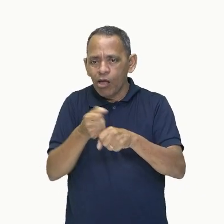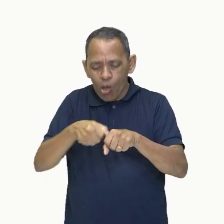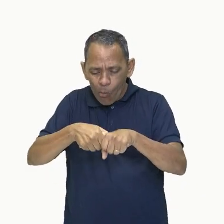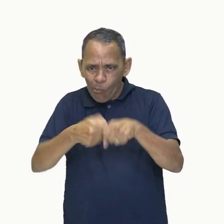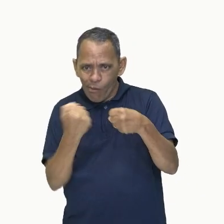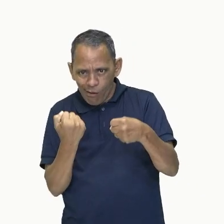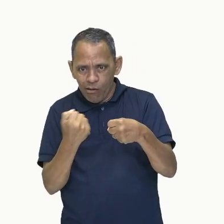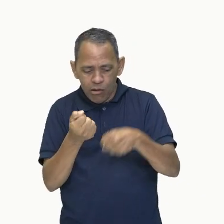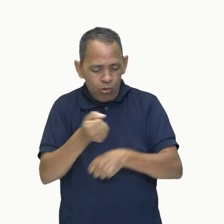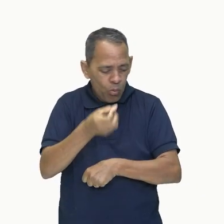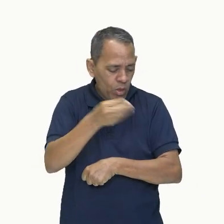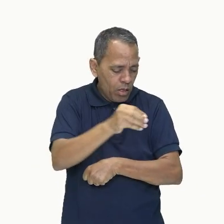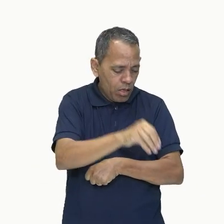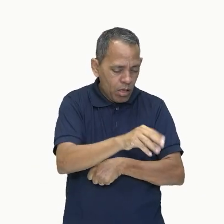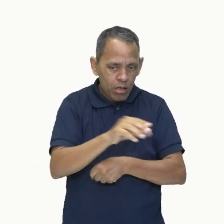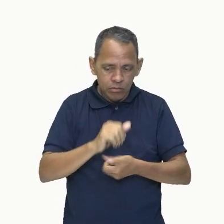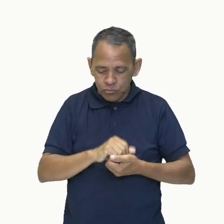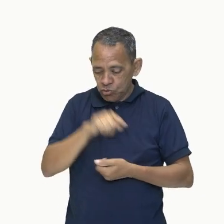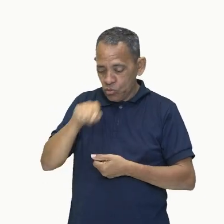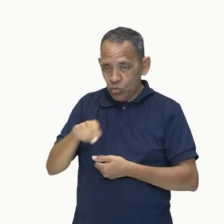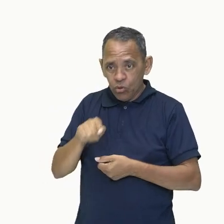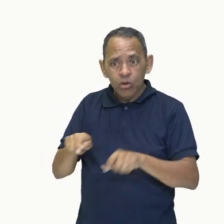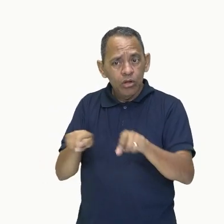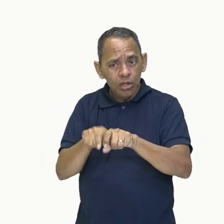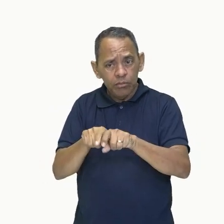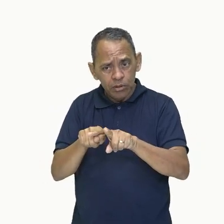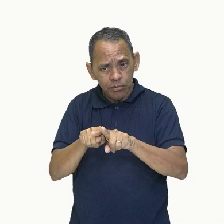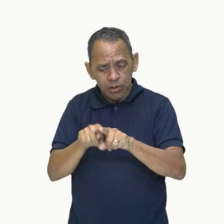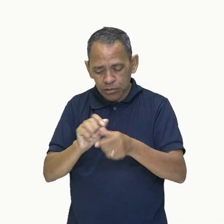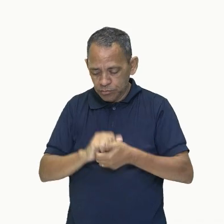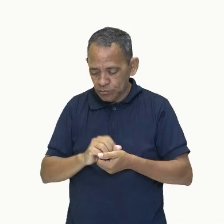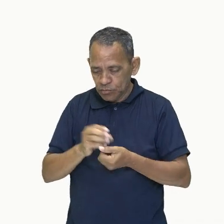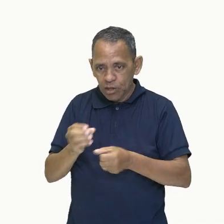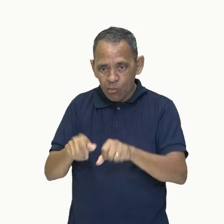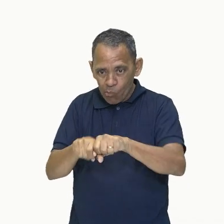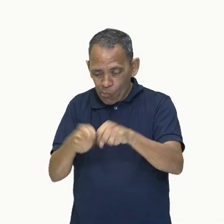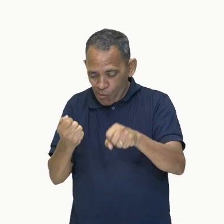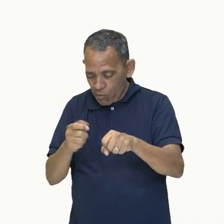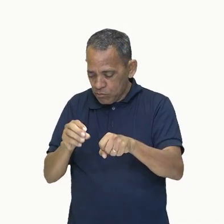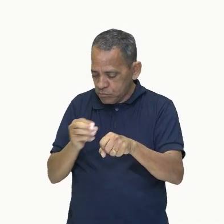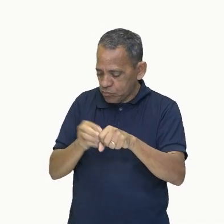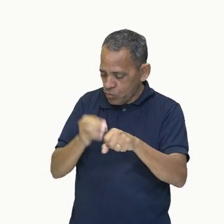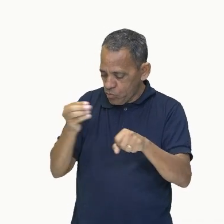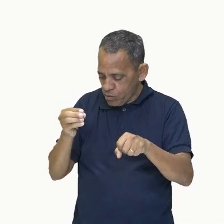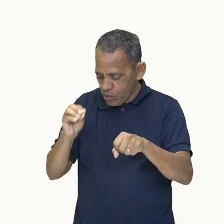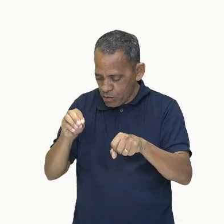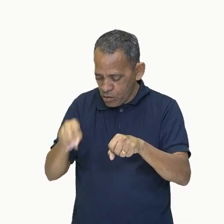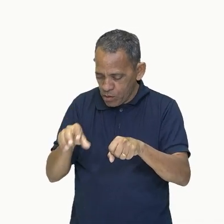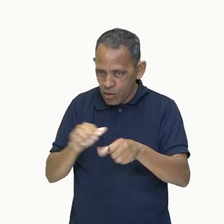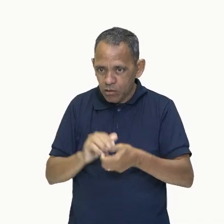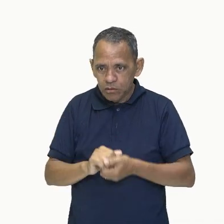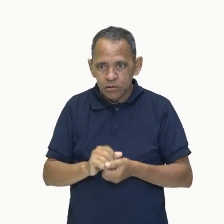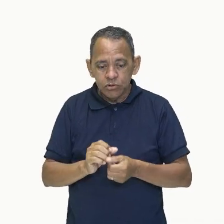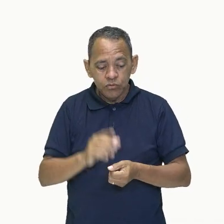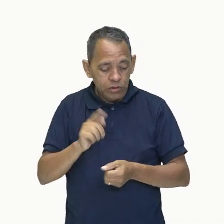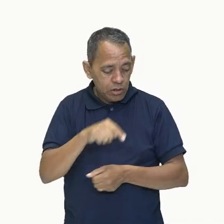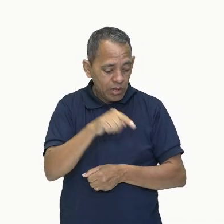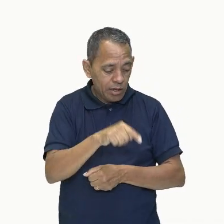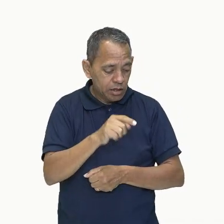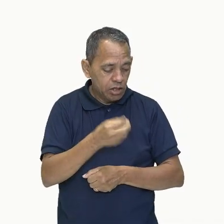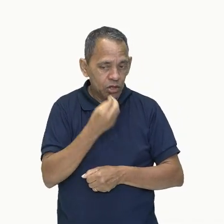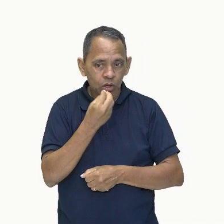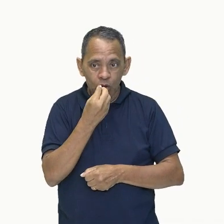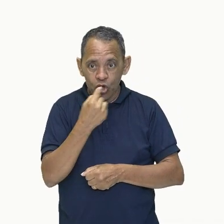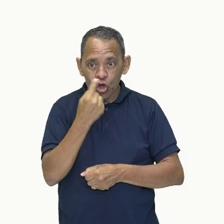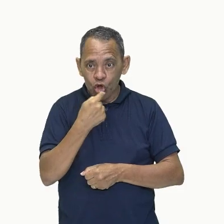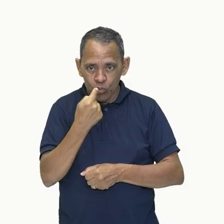pão. E aqui no outro também, outro pedaço de pão. Qual é a diferença? Num balde você vai cuspir,